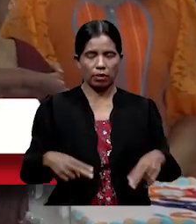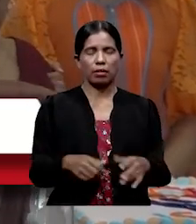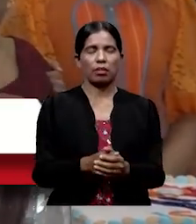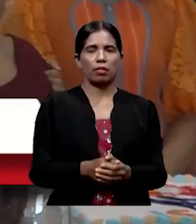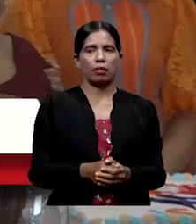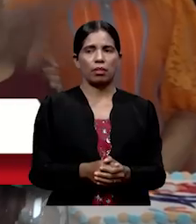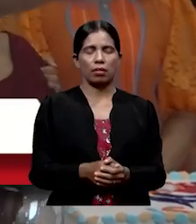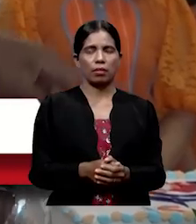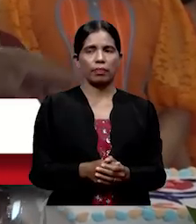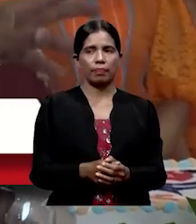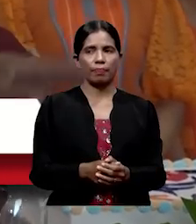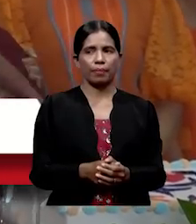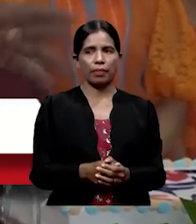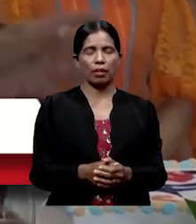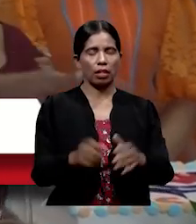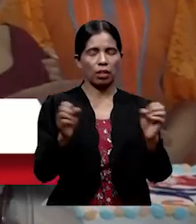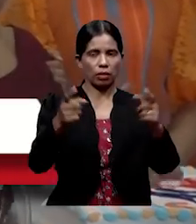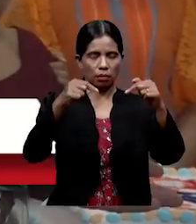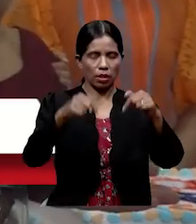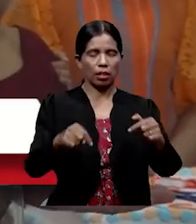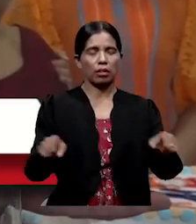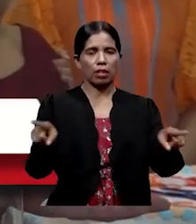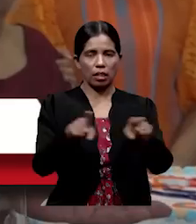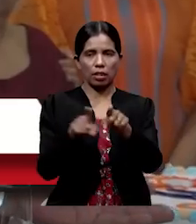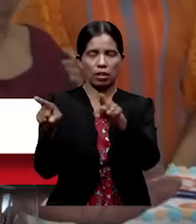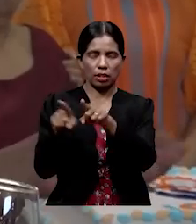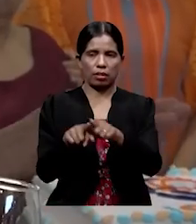Los mai atu hanesane kada